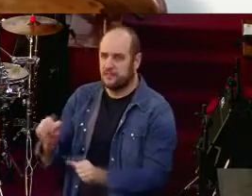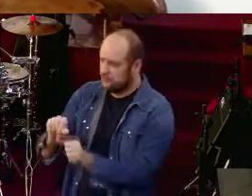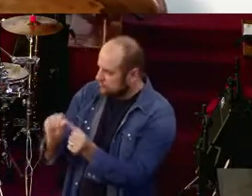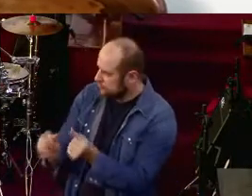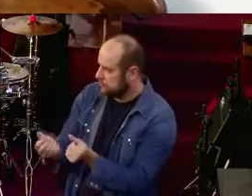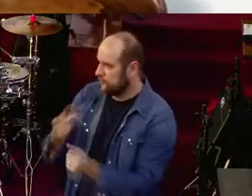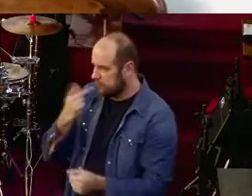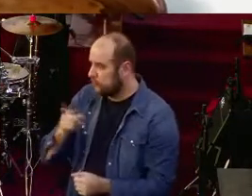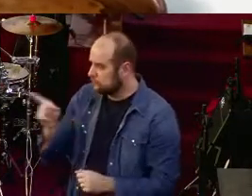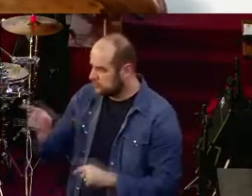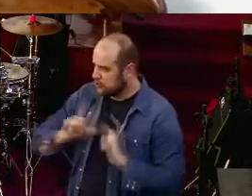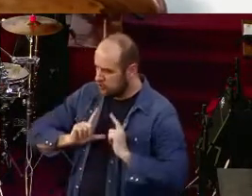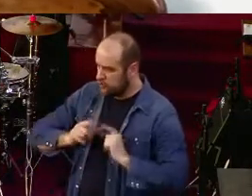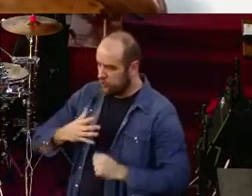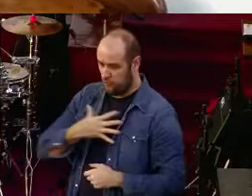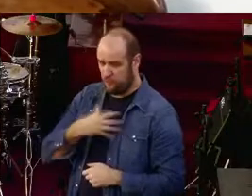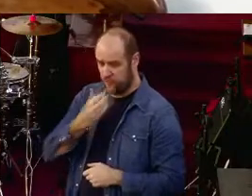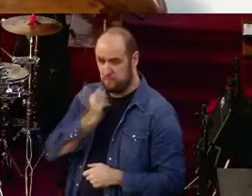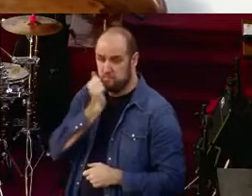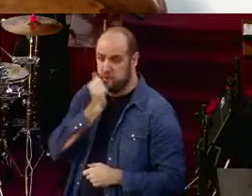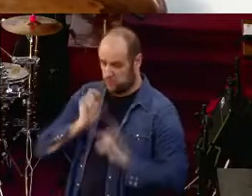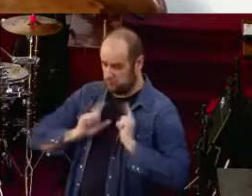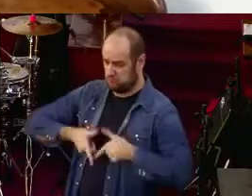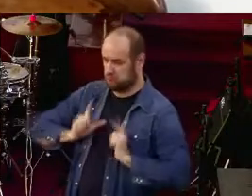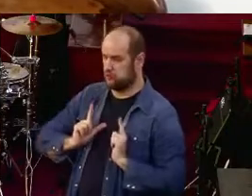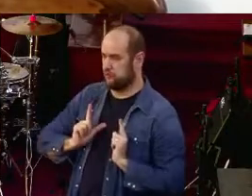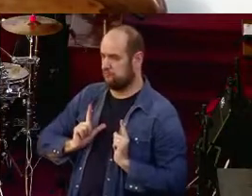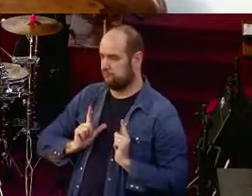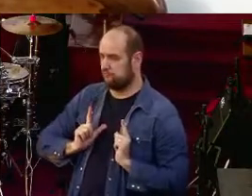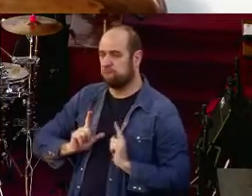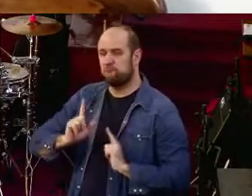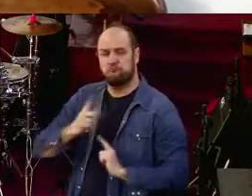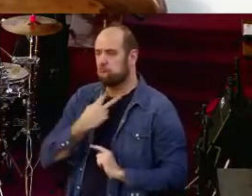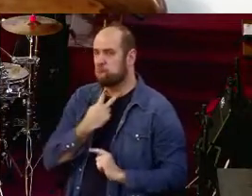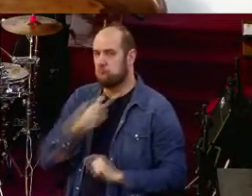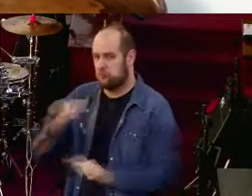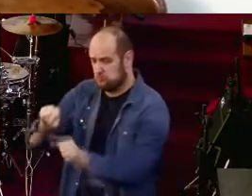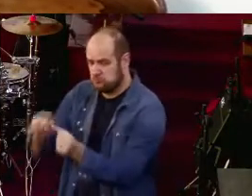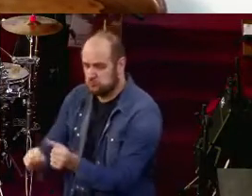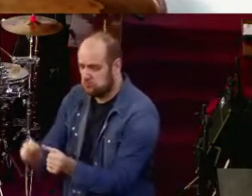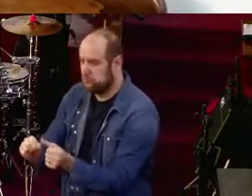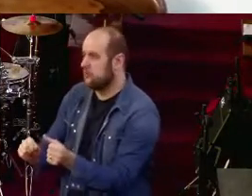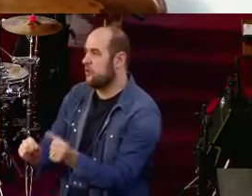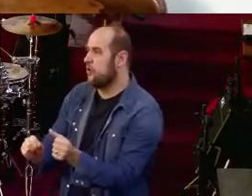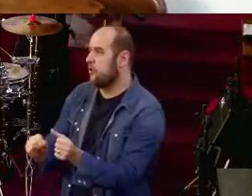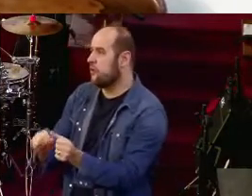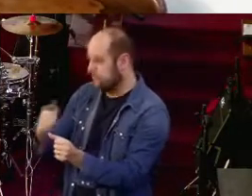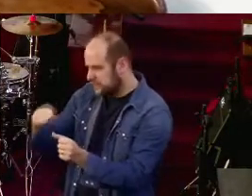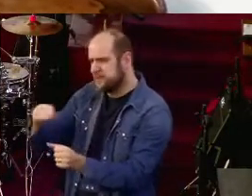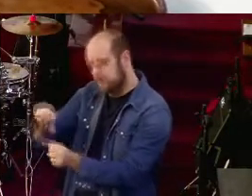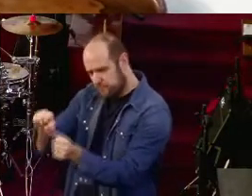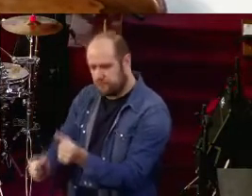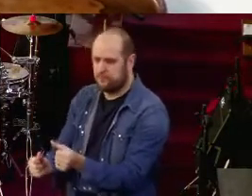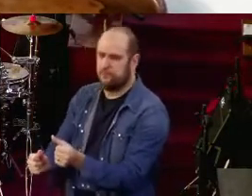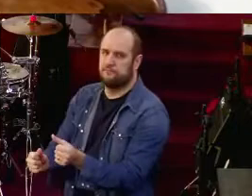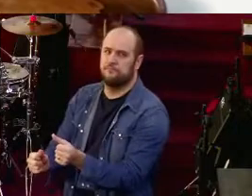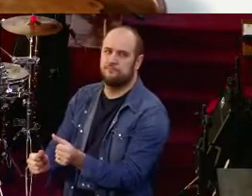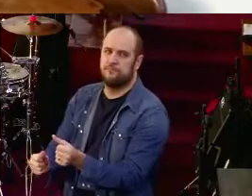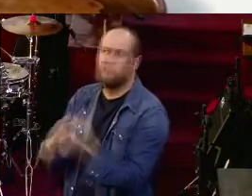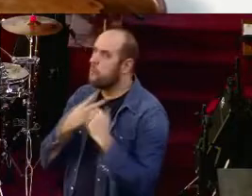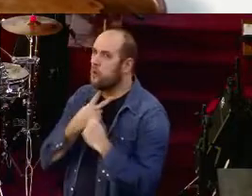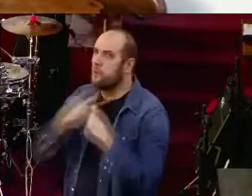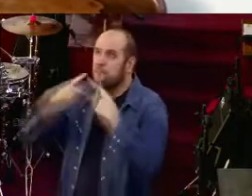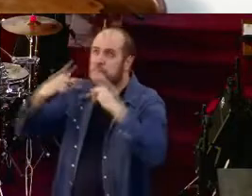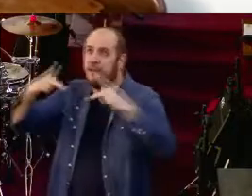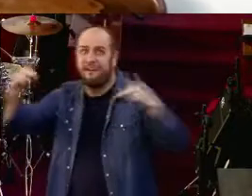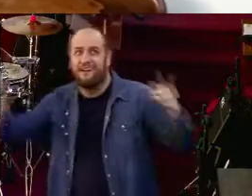judia. E você não pode ficar sem a circuncisão, porque os judeus não te aceitarão. E você não poderá pregar o evangelho